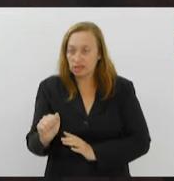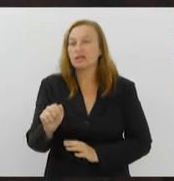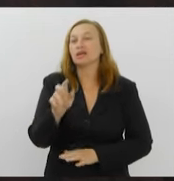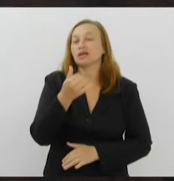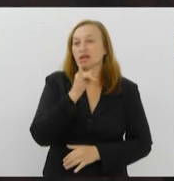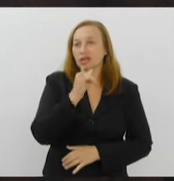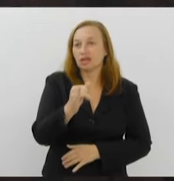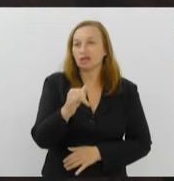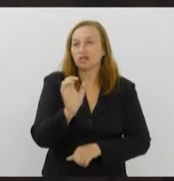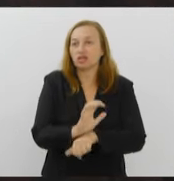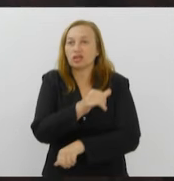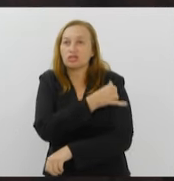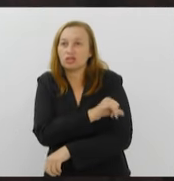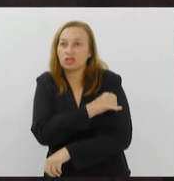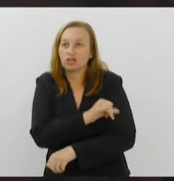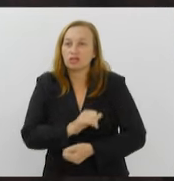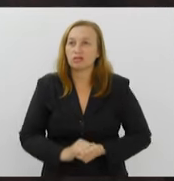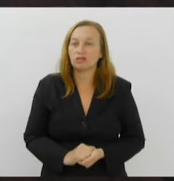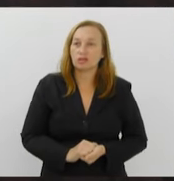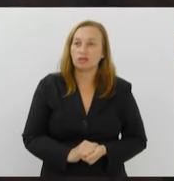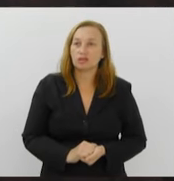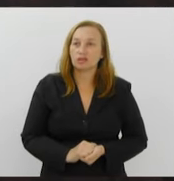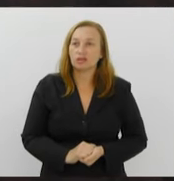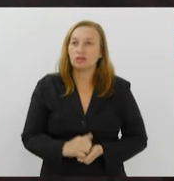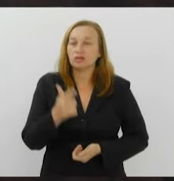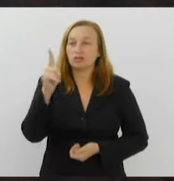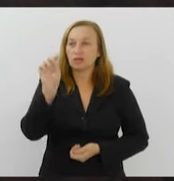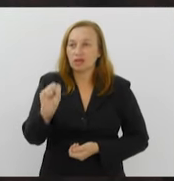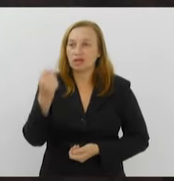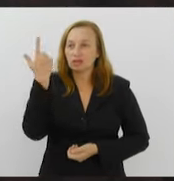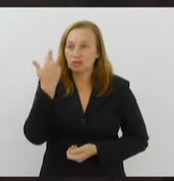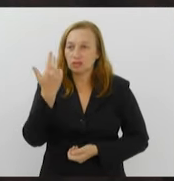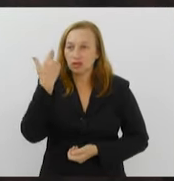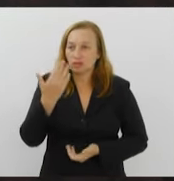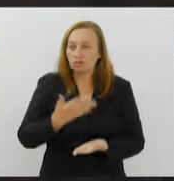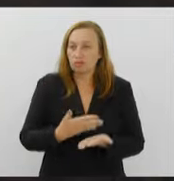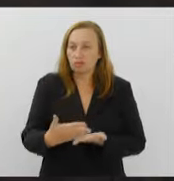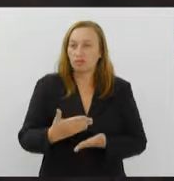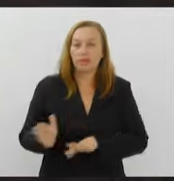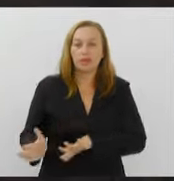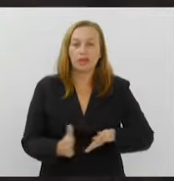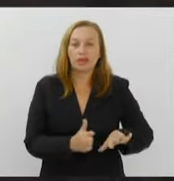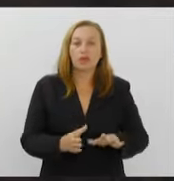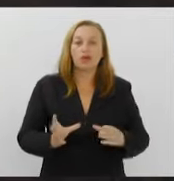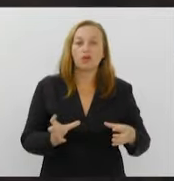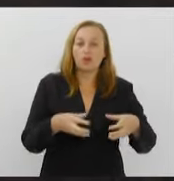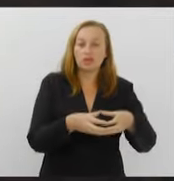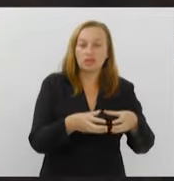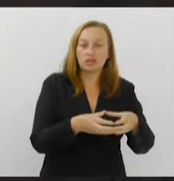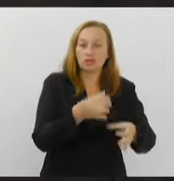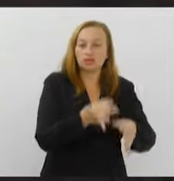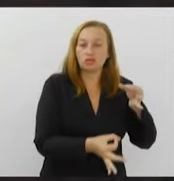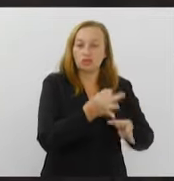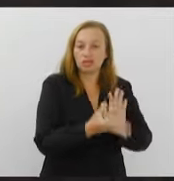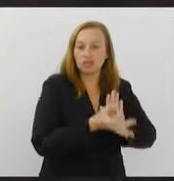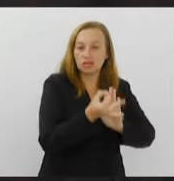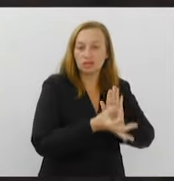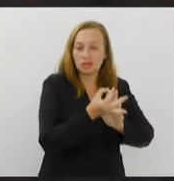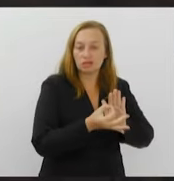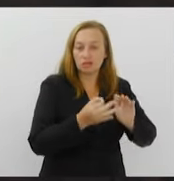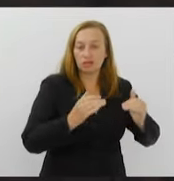estado do Rio de Janeiro, a partir do gás natural. Pareceres das comissões Constituição e Justiça